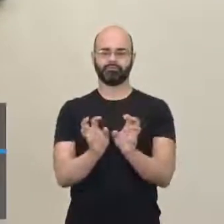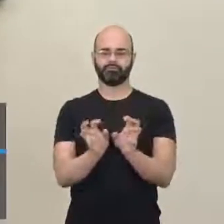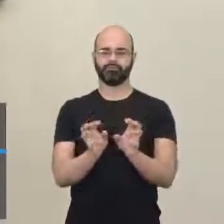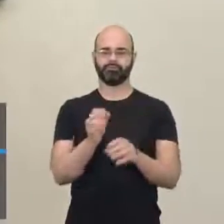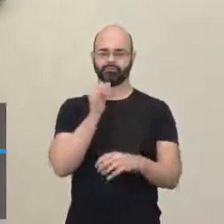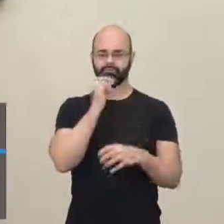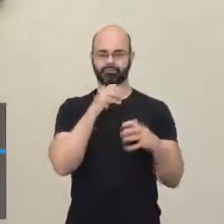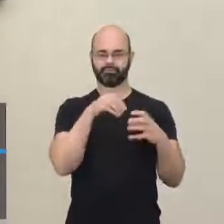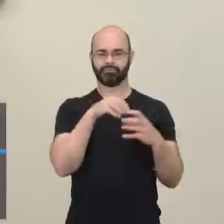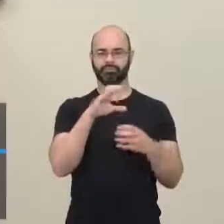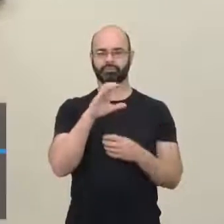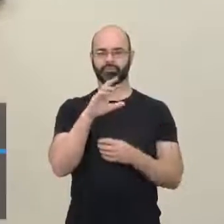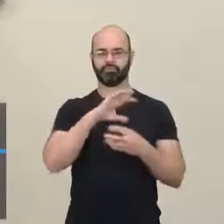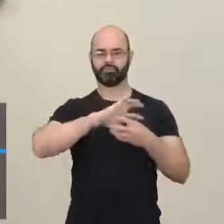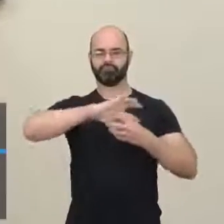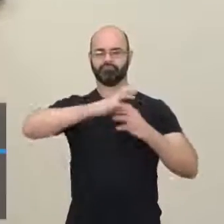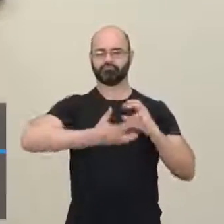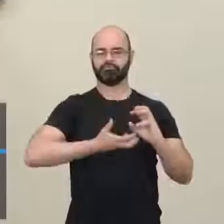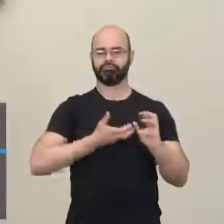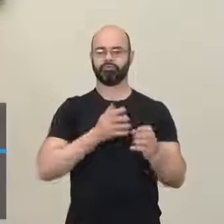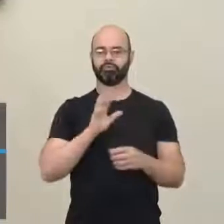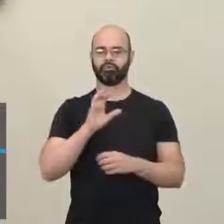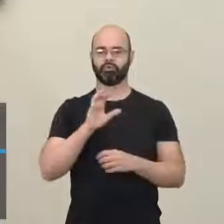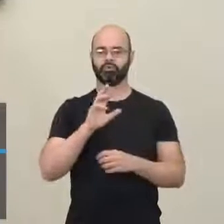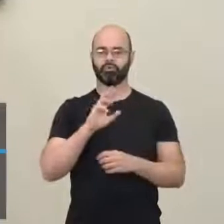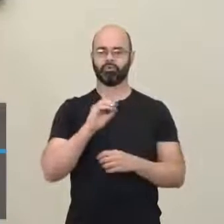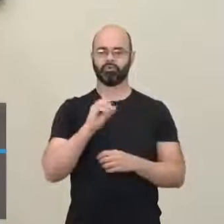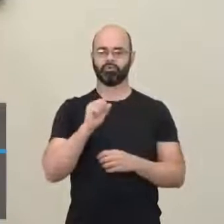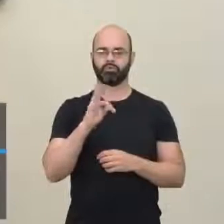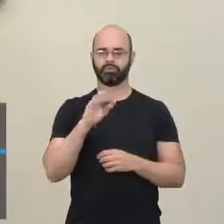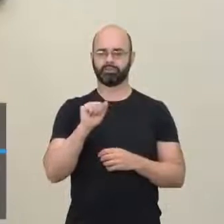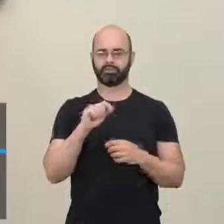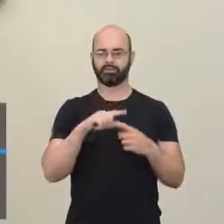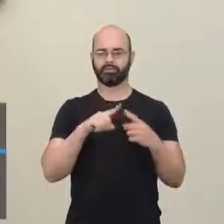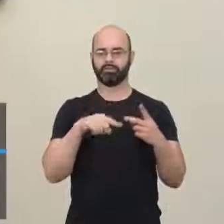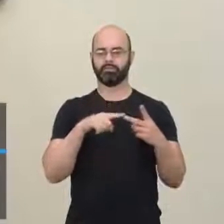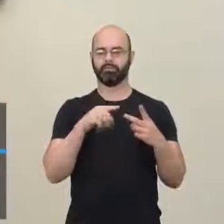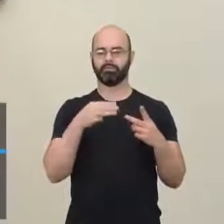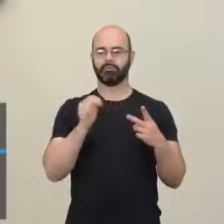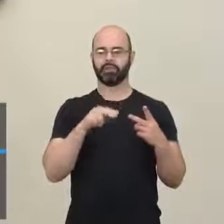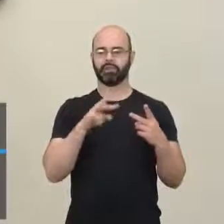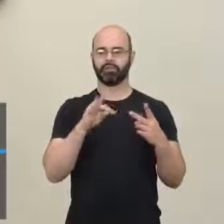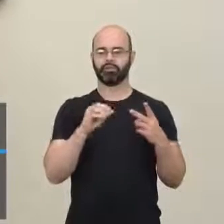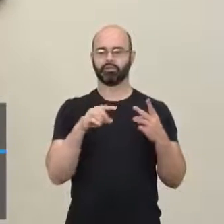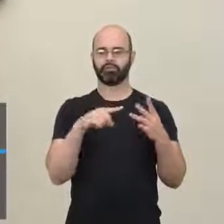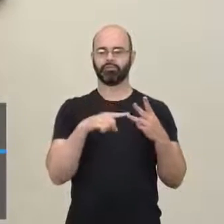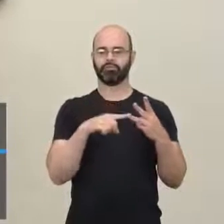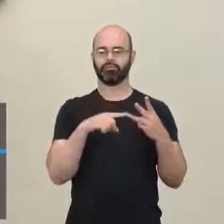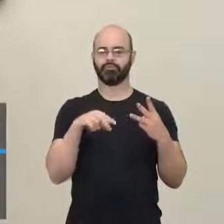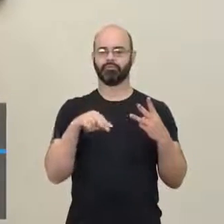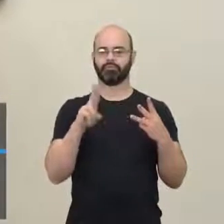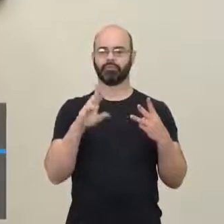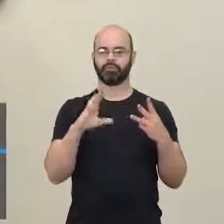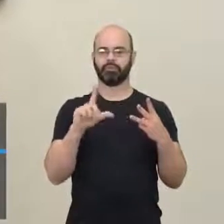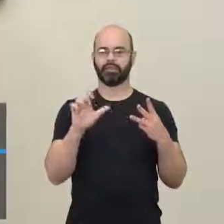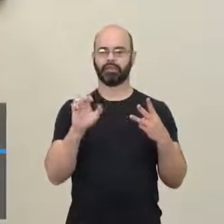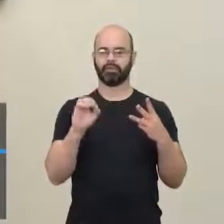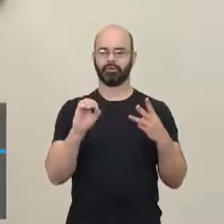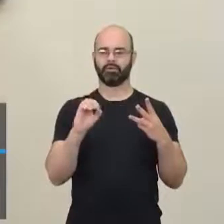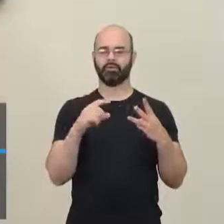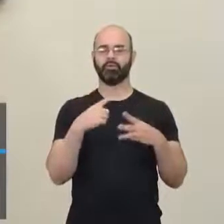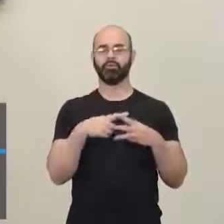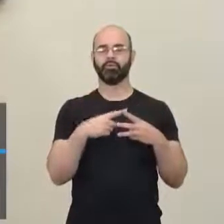crosta terrestre, que tem as suas divisões, como o caso do manto e também o caso do núcleo. Por quê? Porque eles têm o que nós chamamos